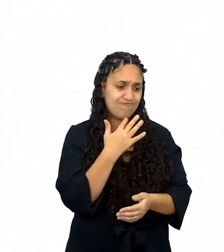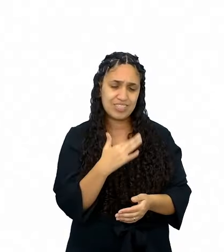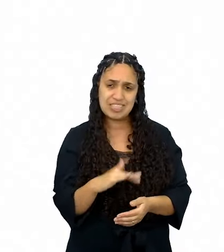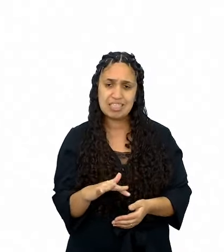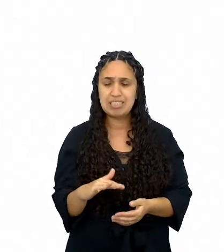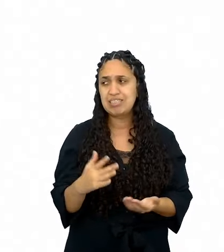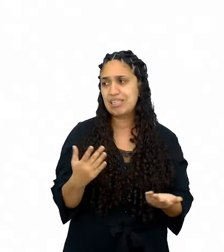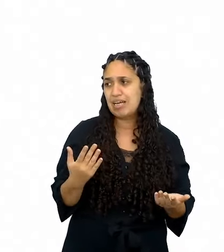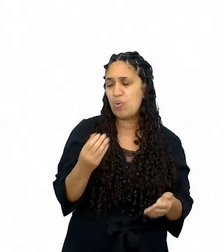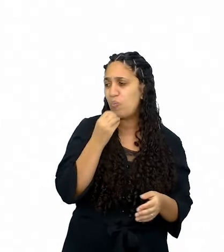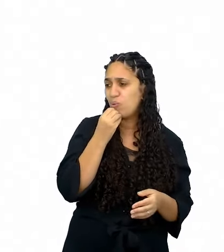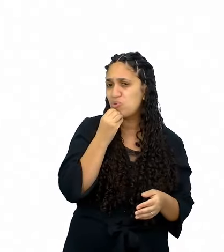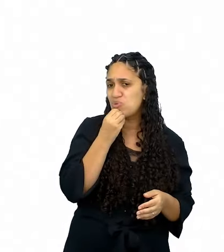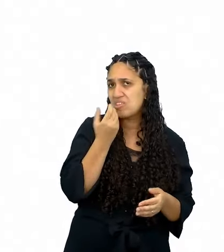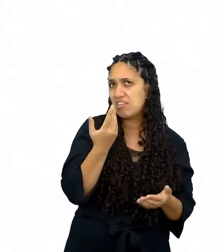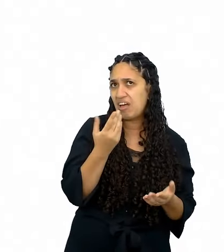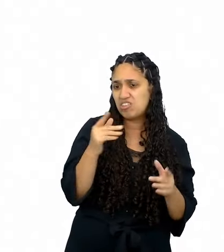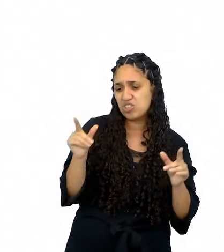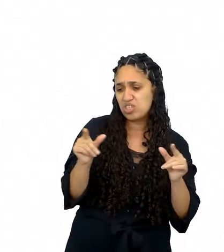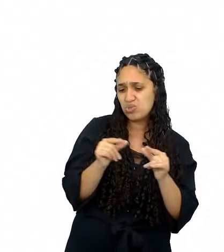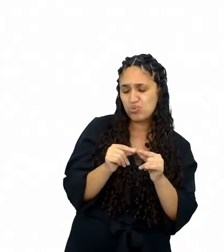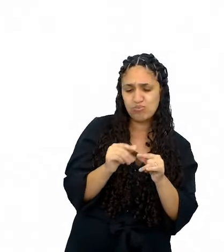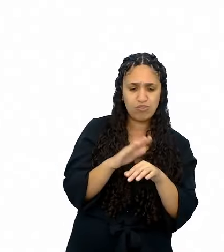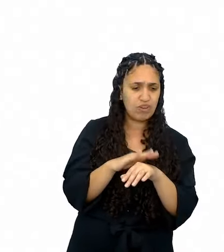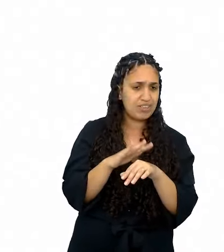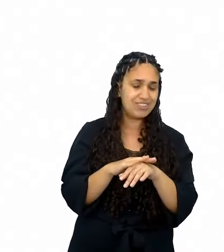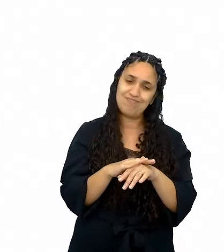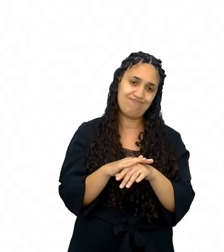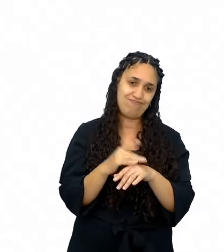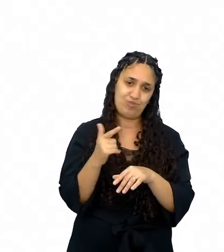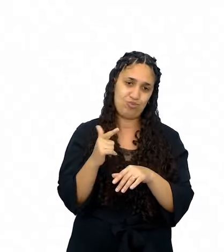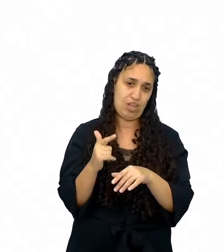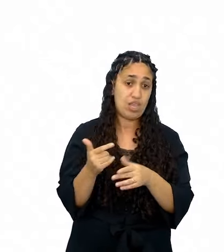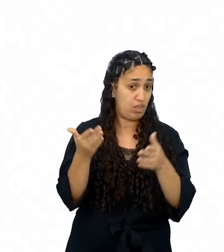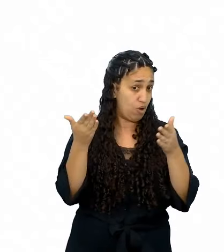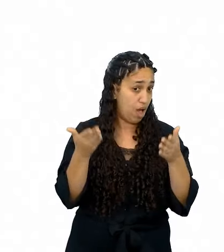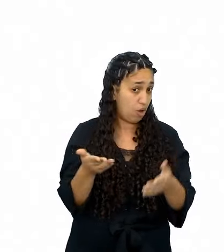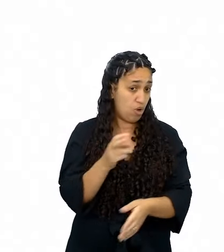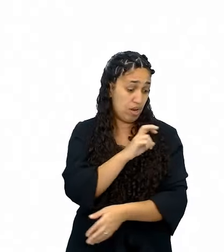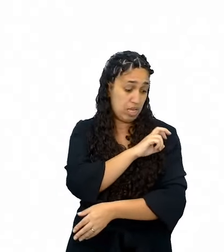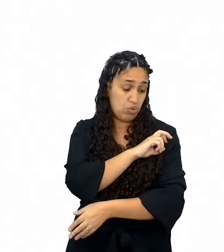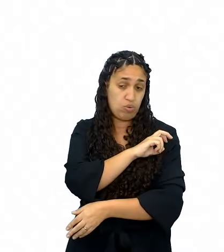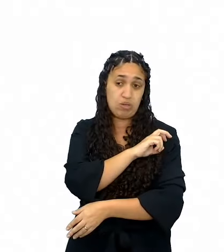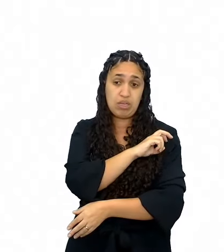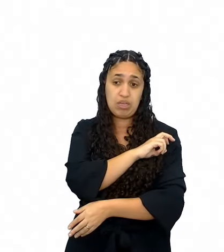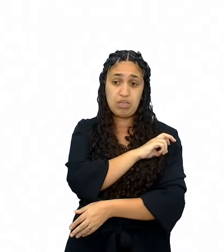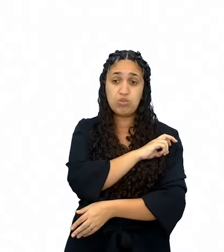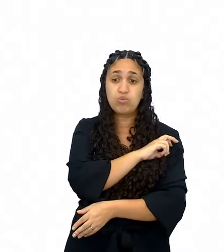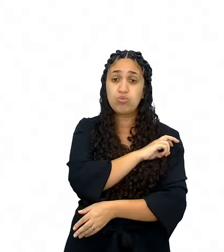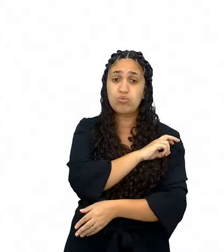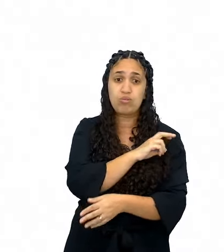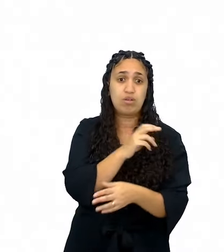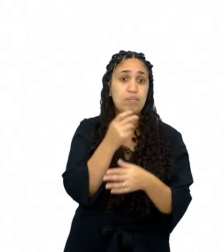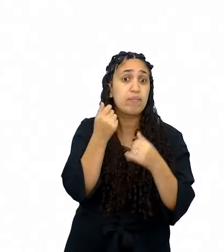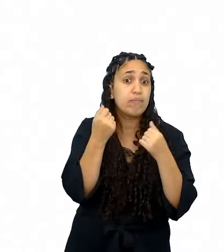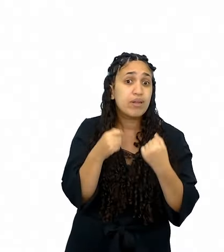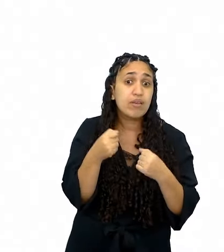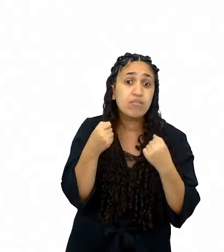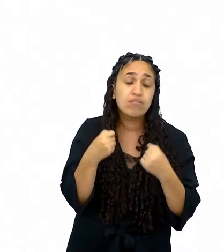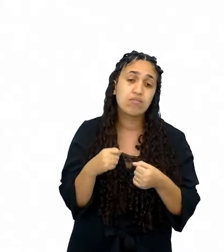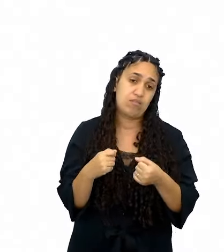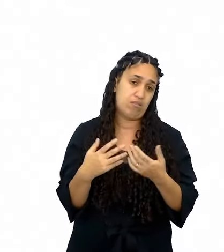eles ir para o 5º sem aprender essa estratégia de estudo que é tão